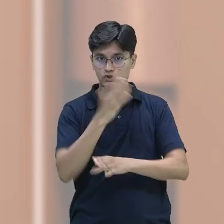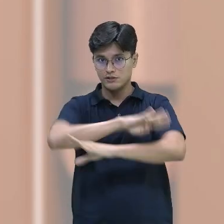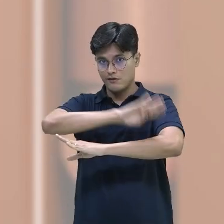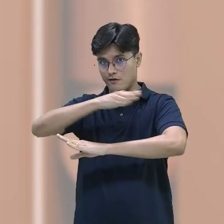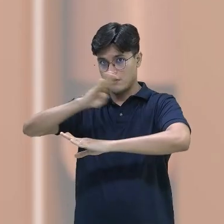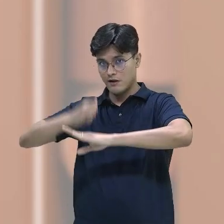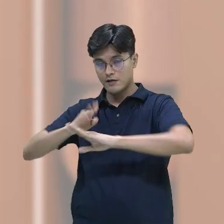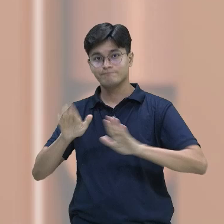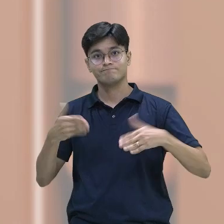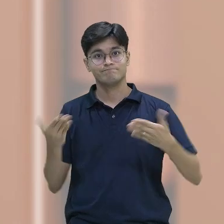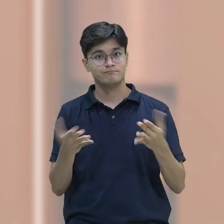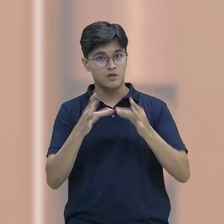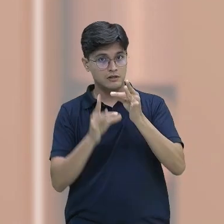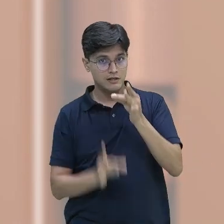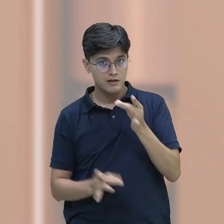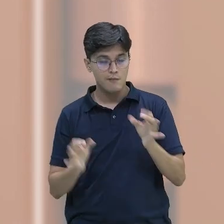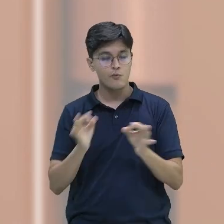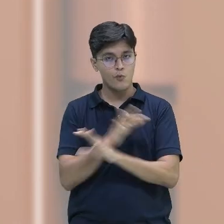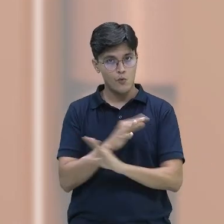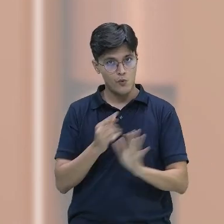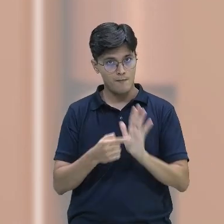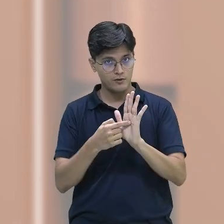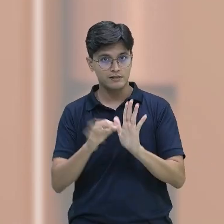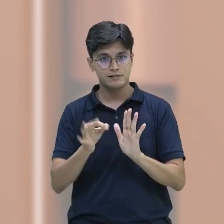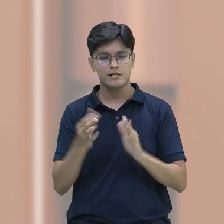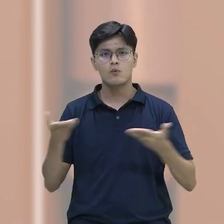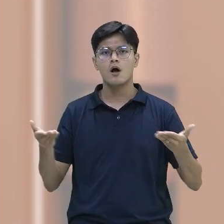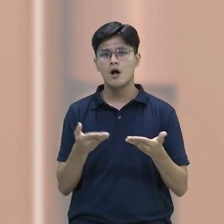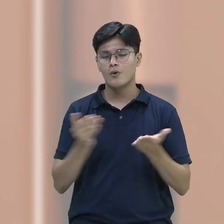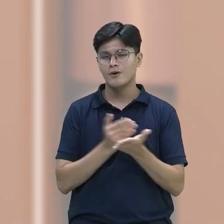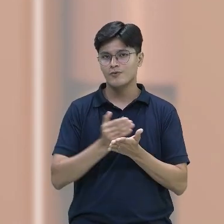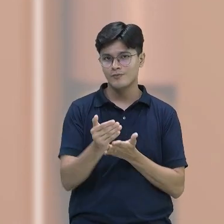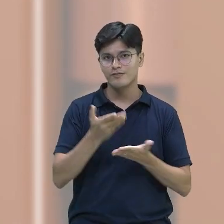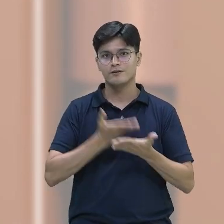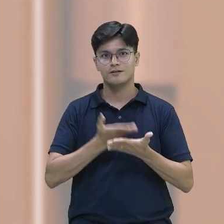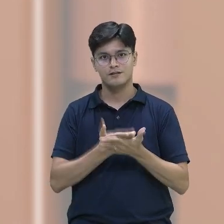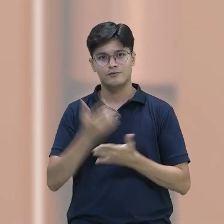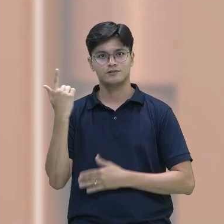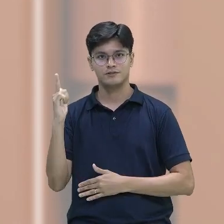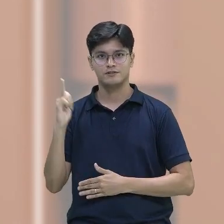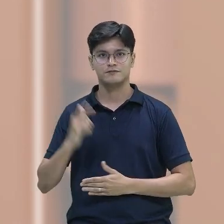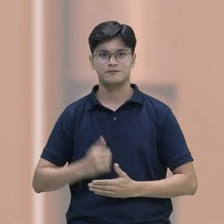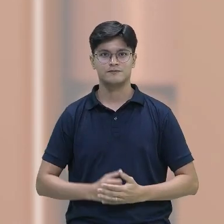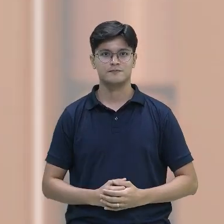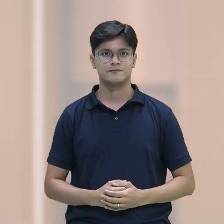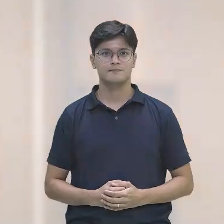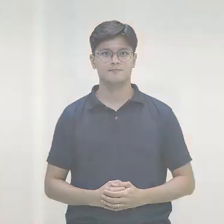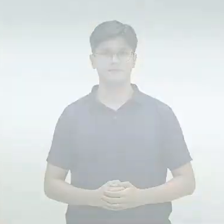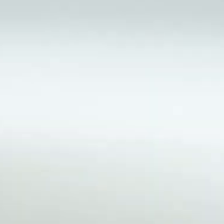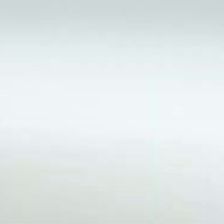detalhamento da nossa aula de número 12 e vamos aí a mais uma aula de geografia.